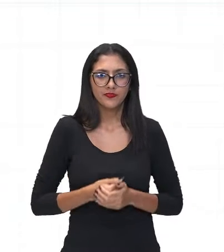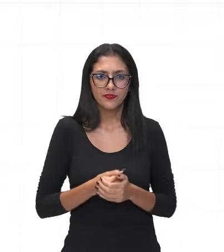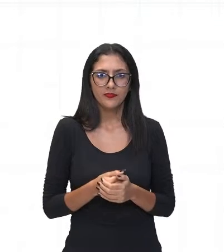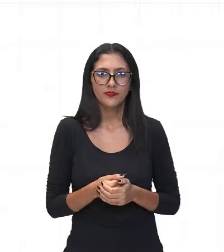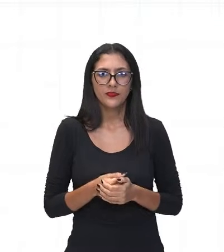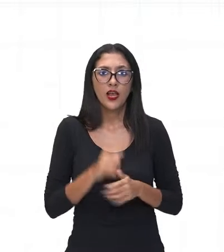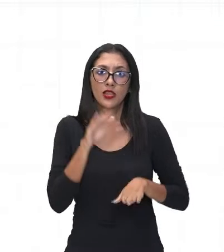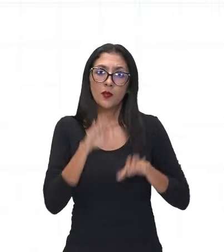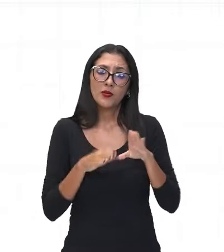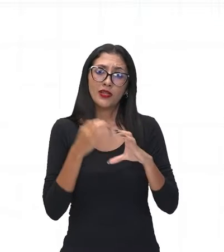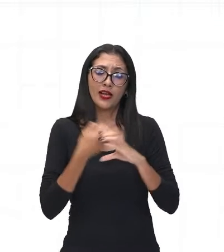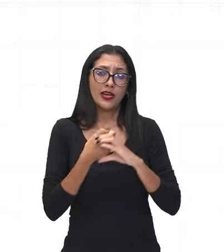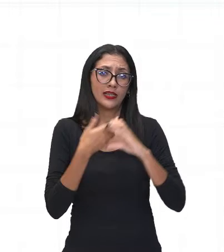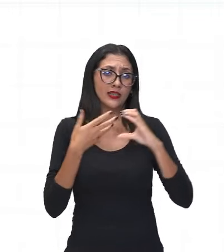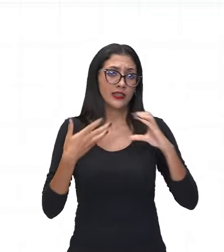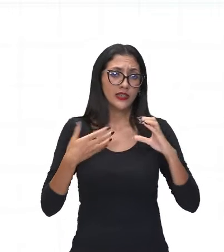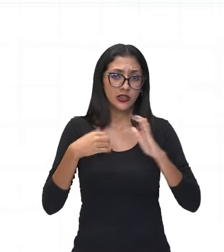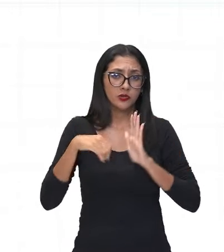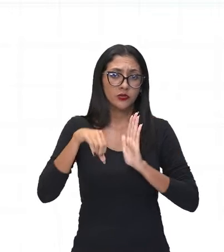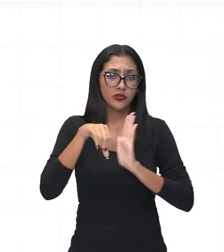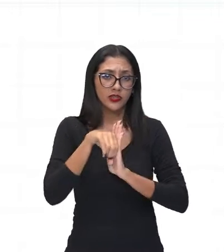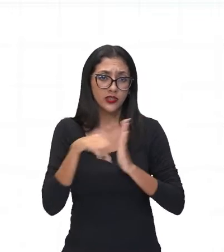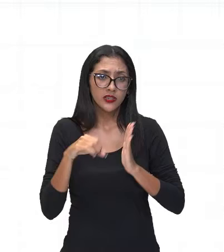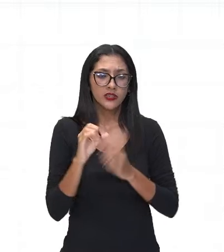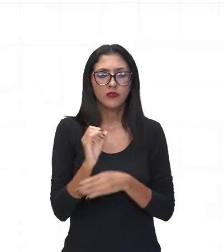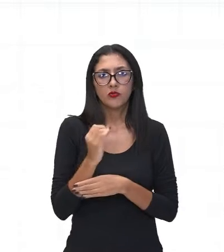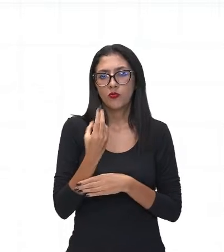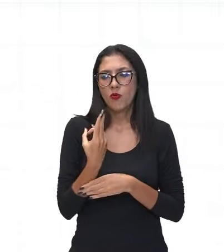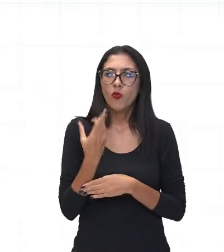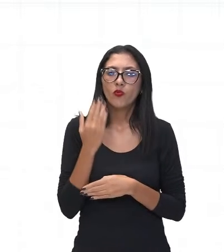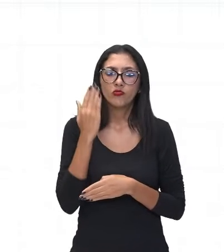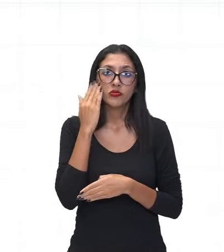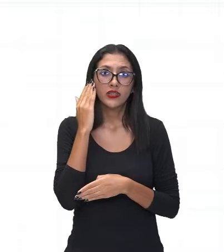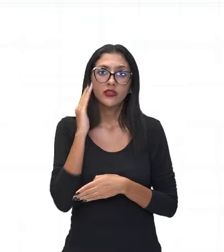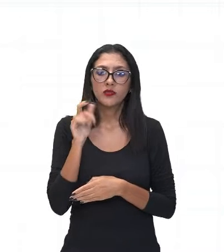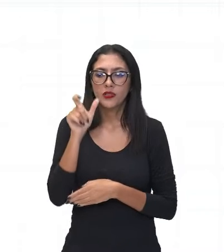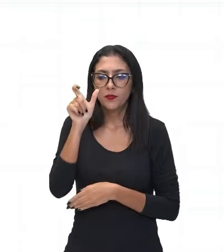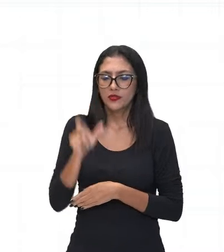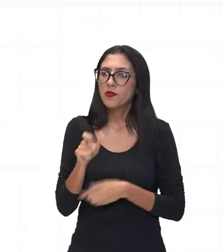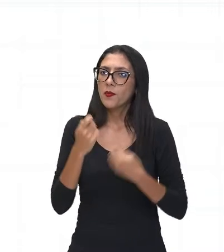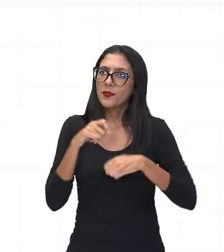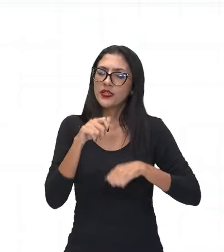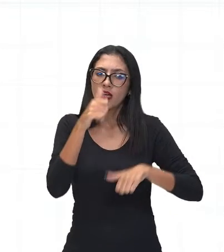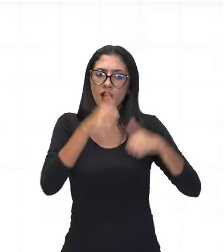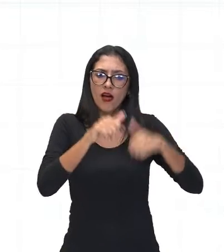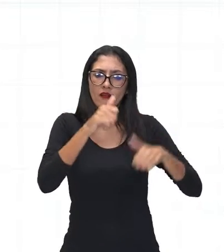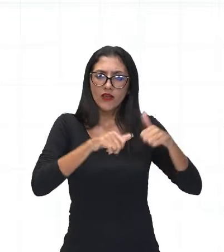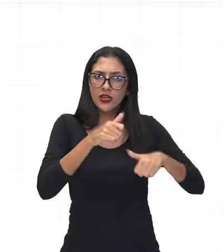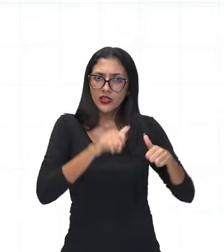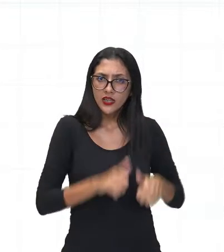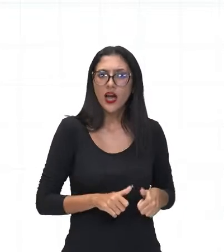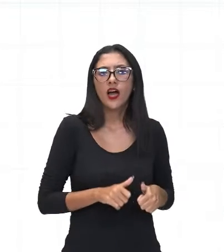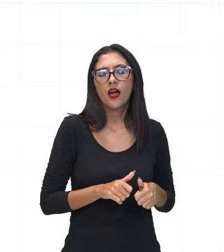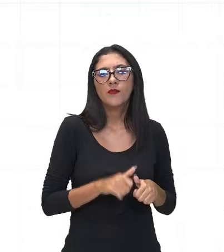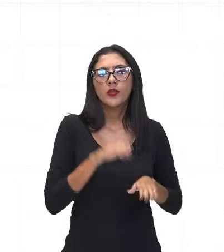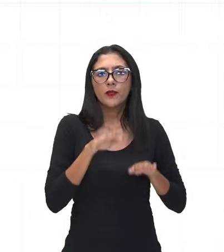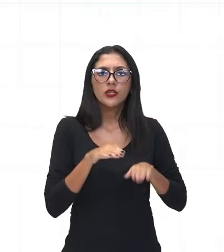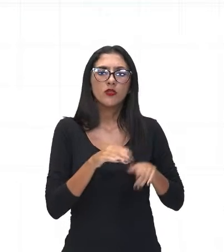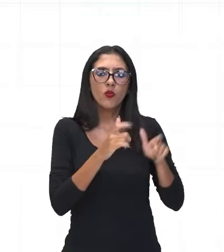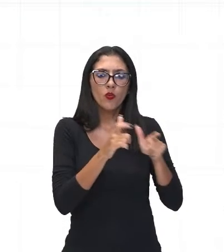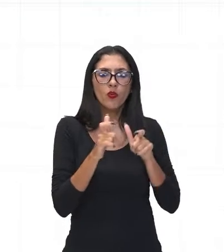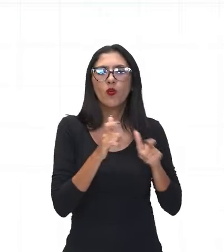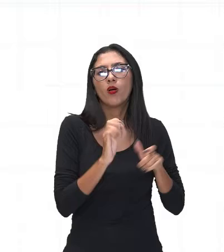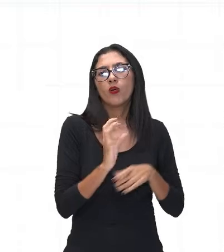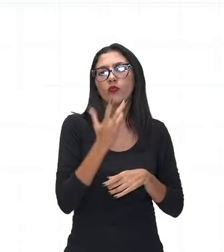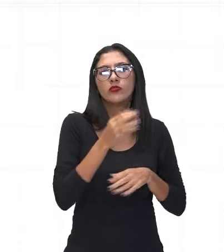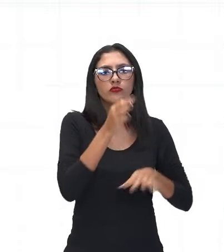fato e de se determinar de acordo com esse entendimento deve ser avaliada pelo juiz em cada caso, se